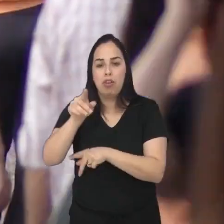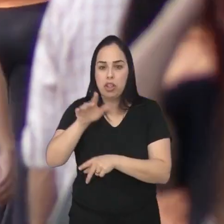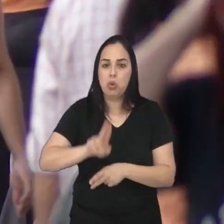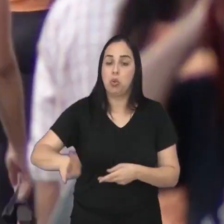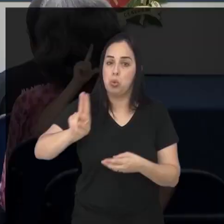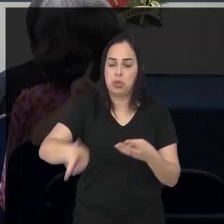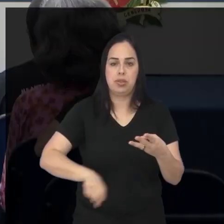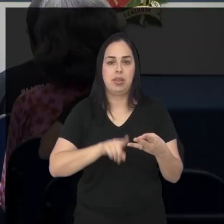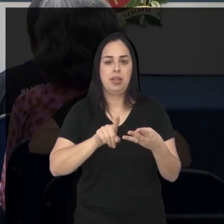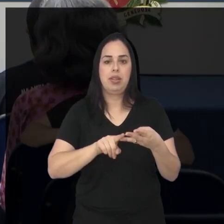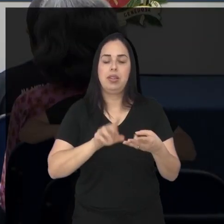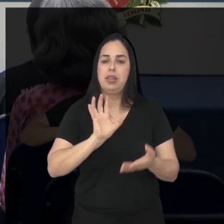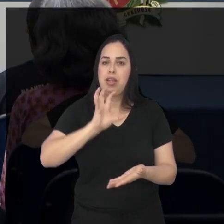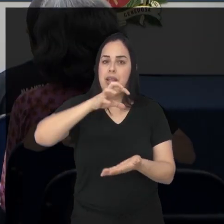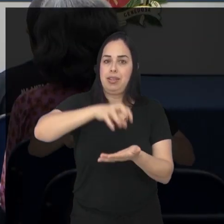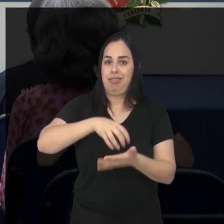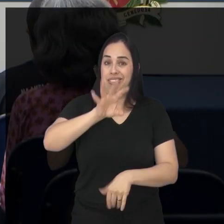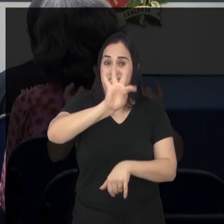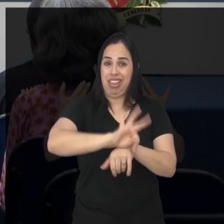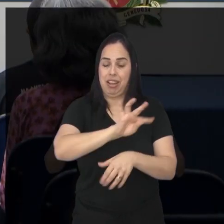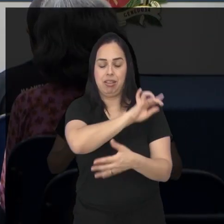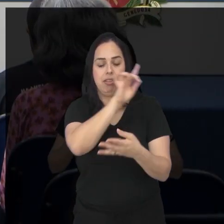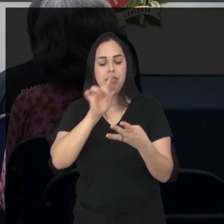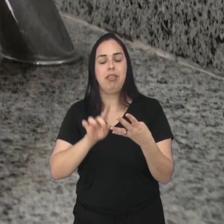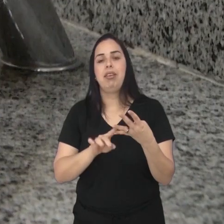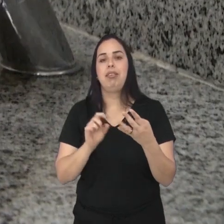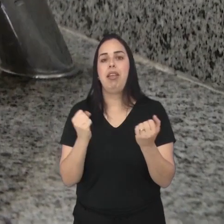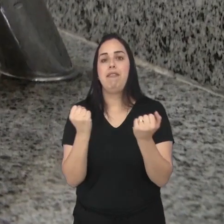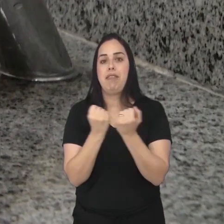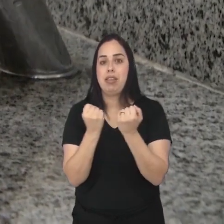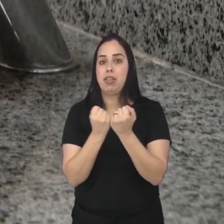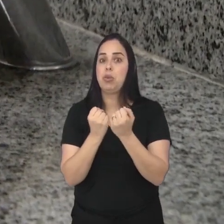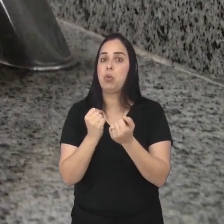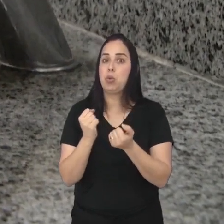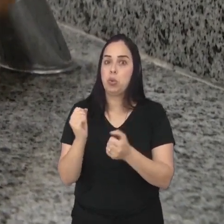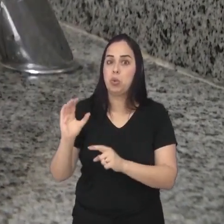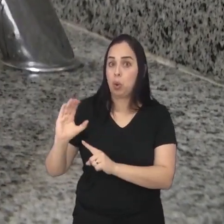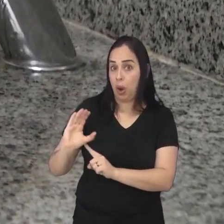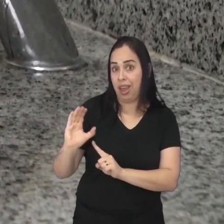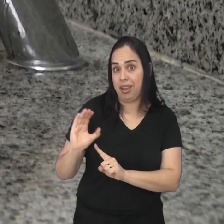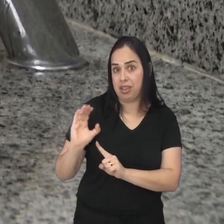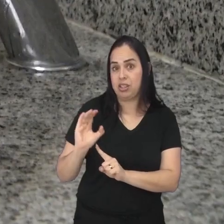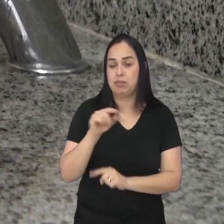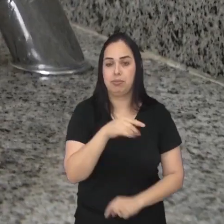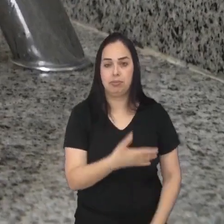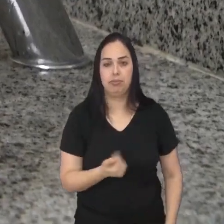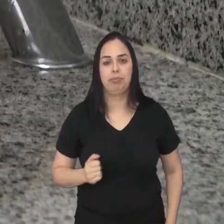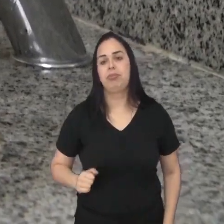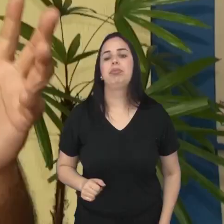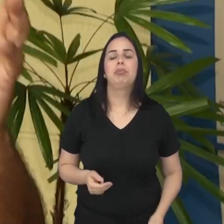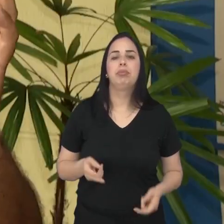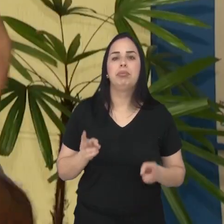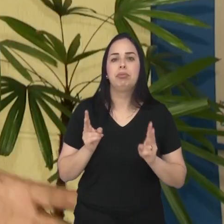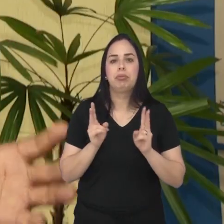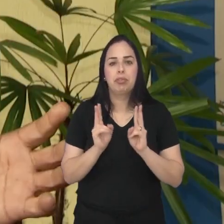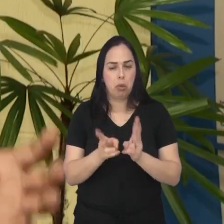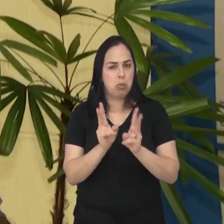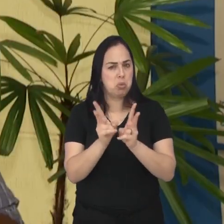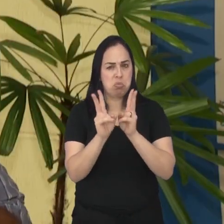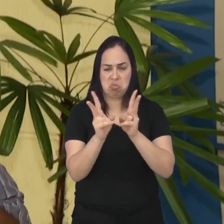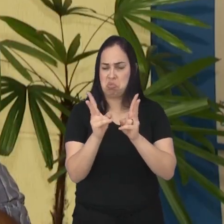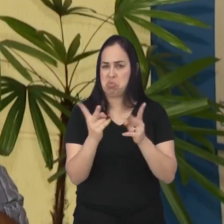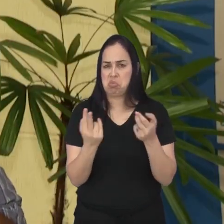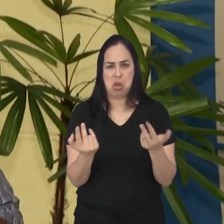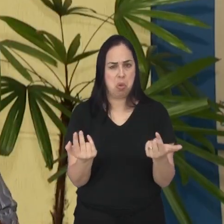os serviços, das entidades técnicas e defesa do consumidor relacionadas ao setor de saneamento. Continuamos com a